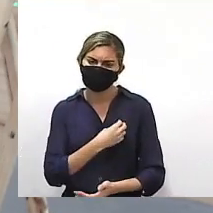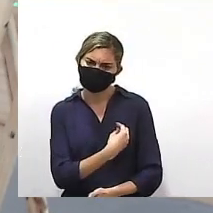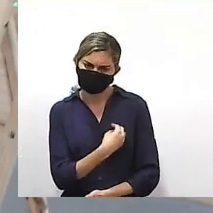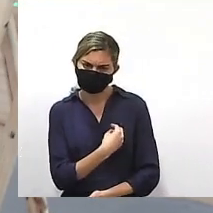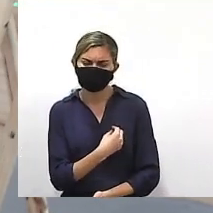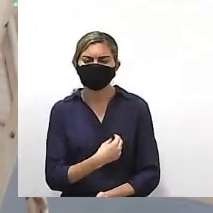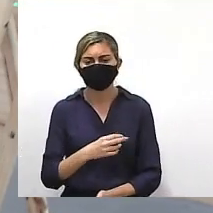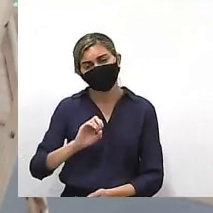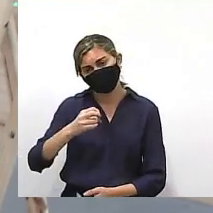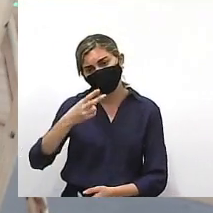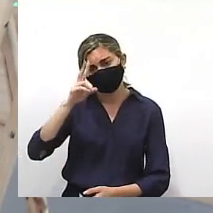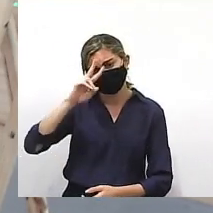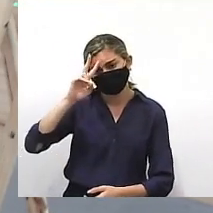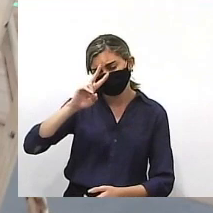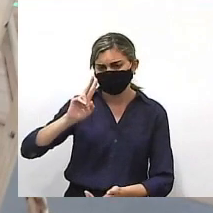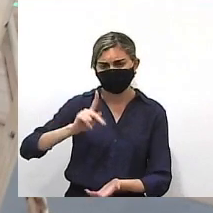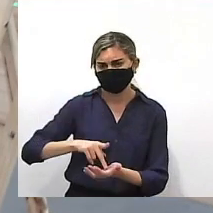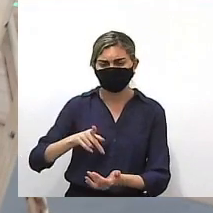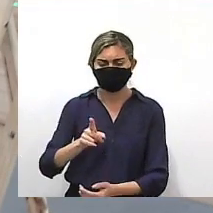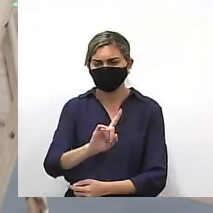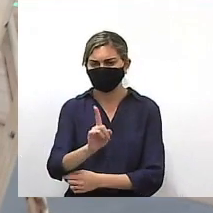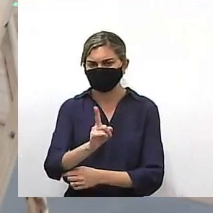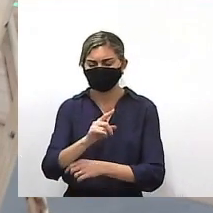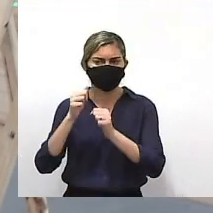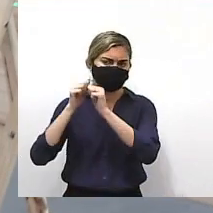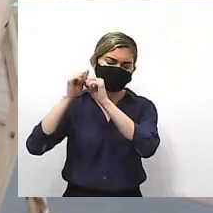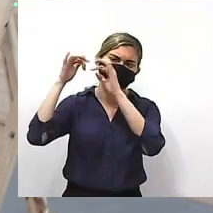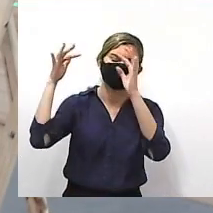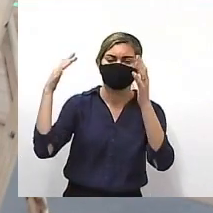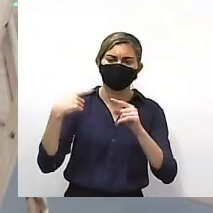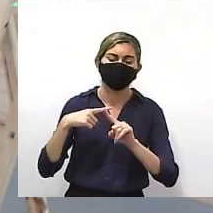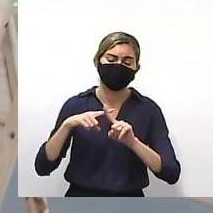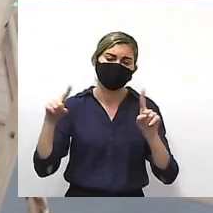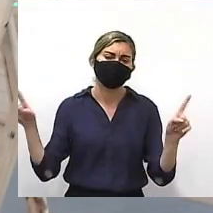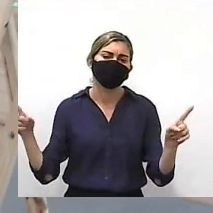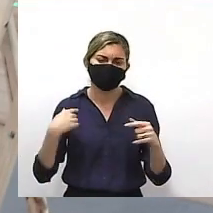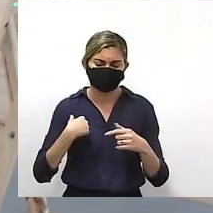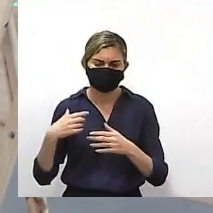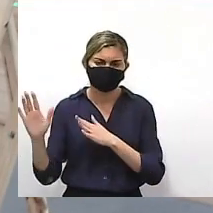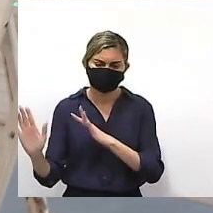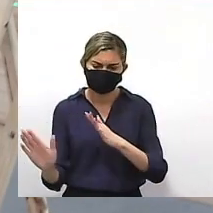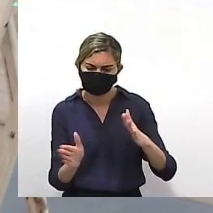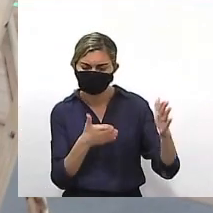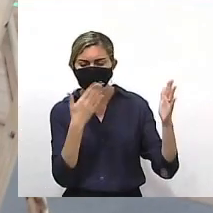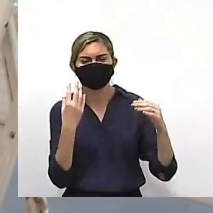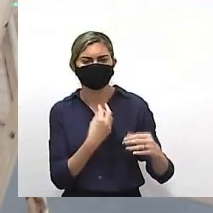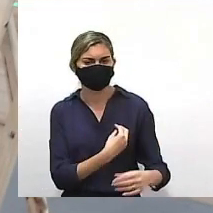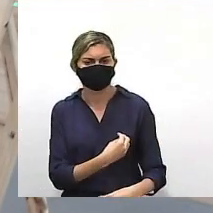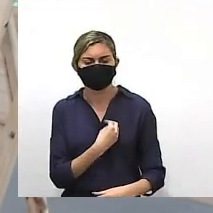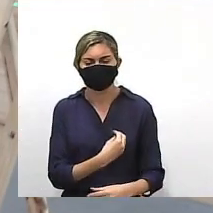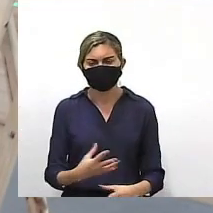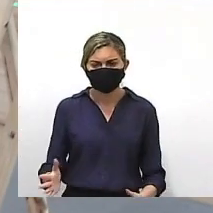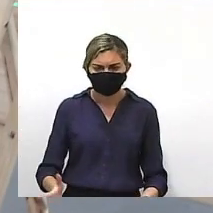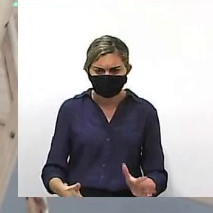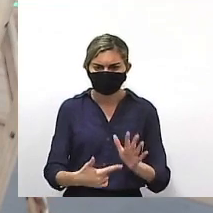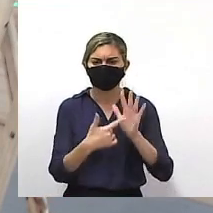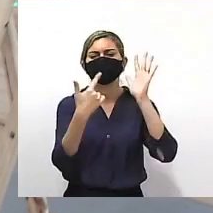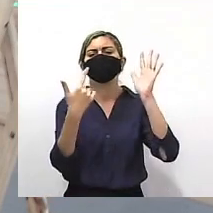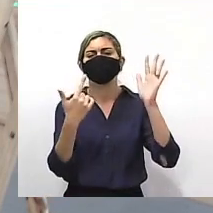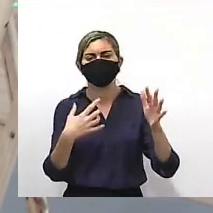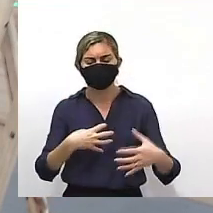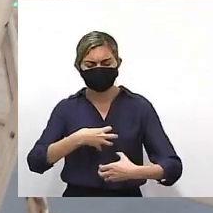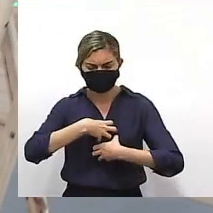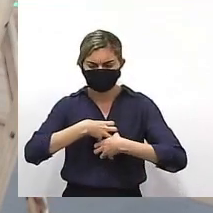ou histórias que não acontecem na vida real, mas que passam pela nossa vida, acabam nos tocando, acabam